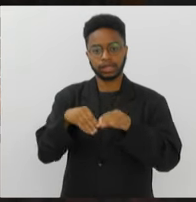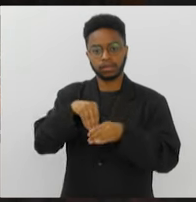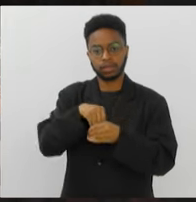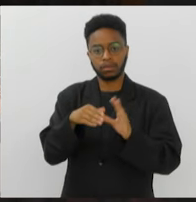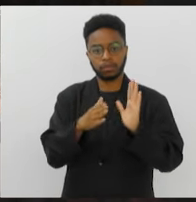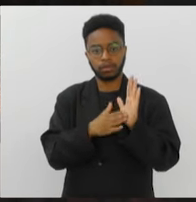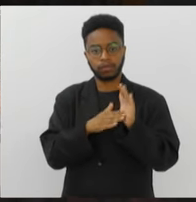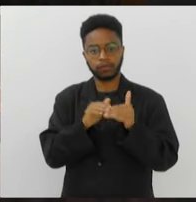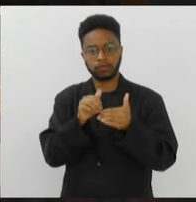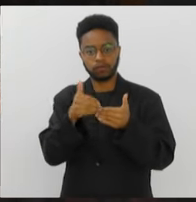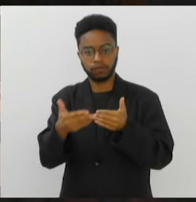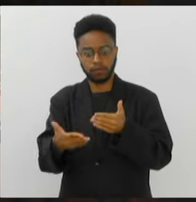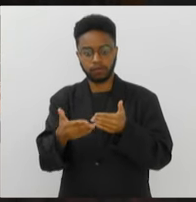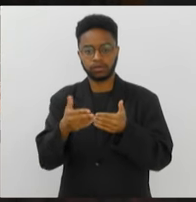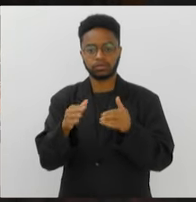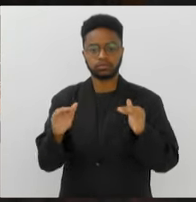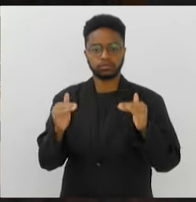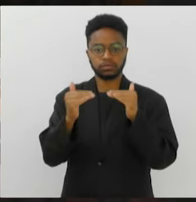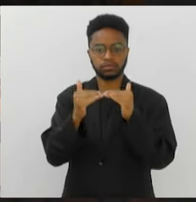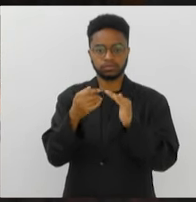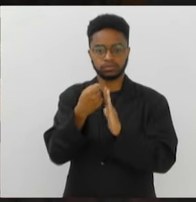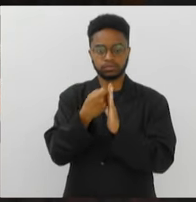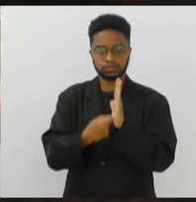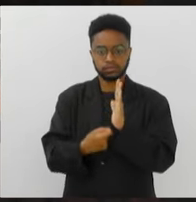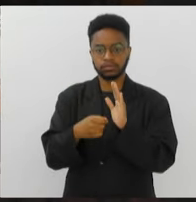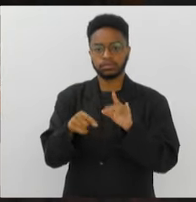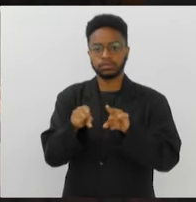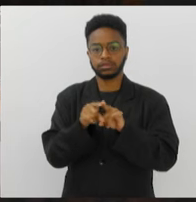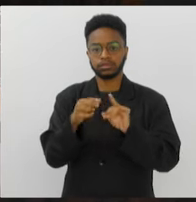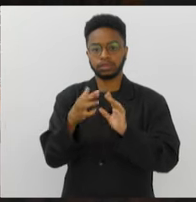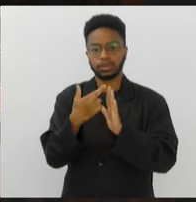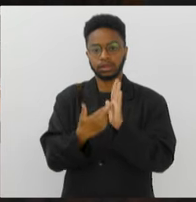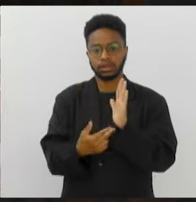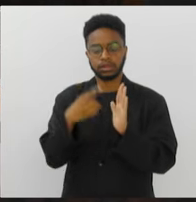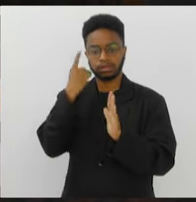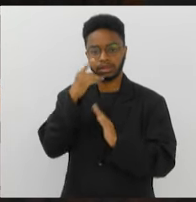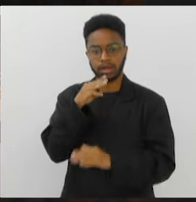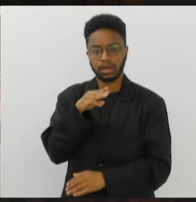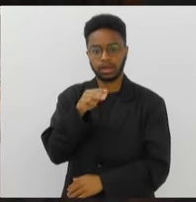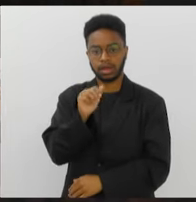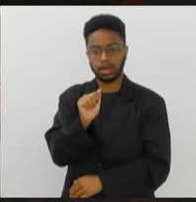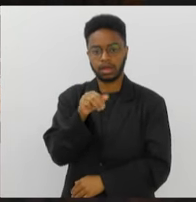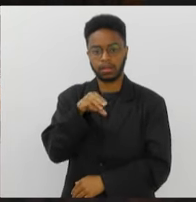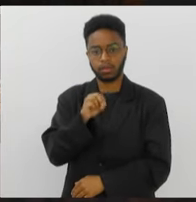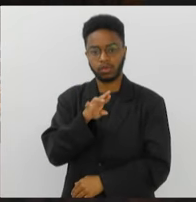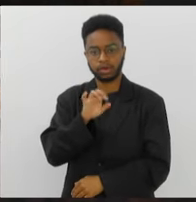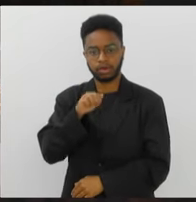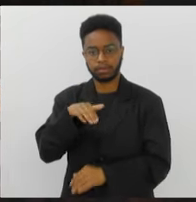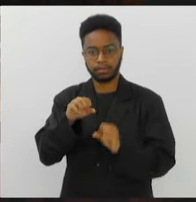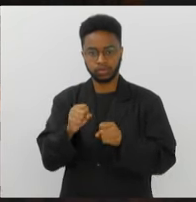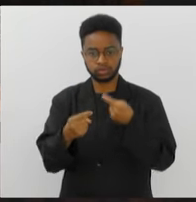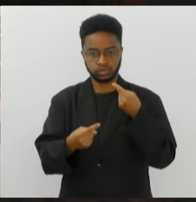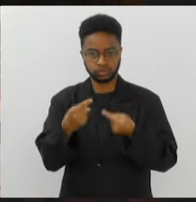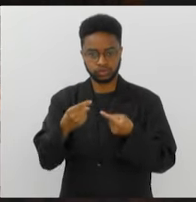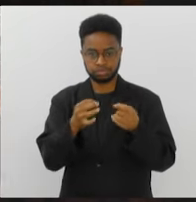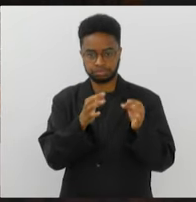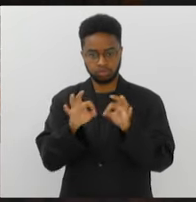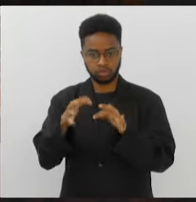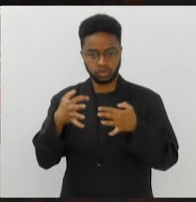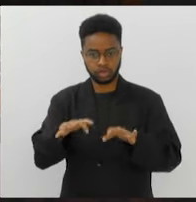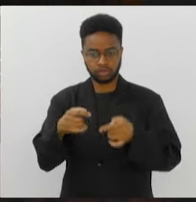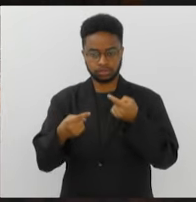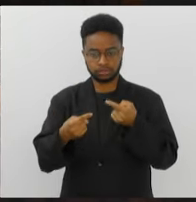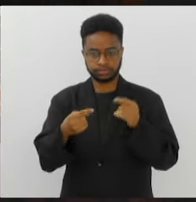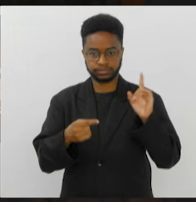Proposições Externas, favorável à relatoria do deputado Rodrigo Amorim. Em discussão, não havendo quem queira